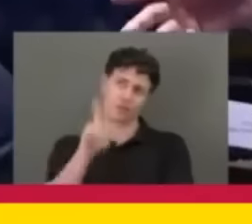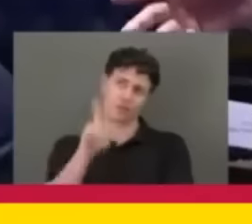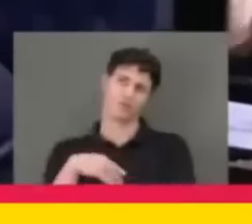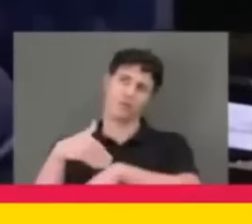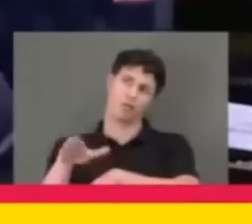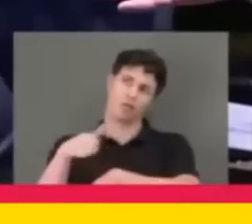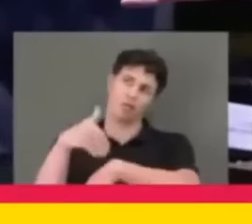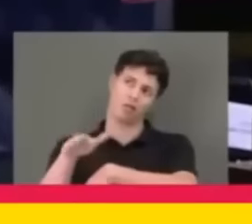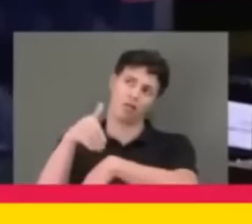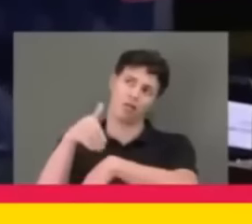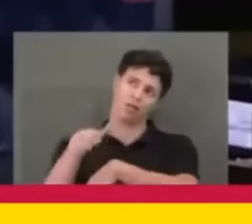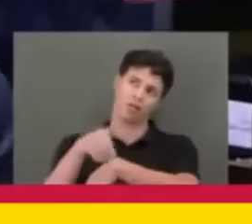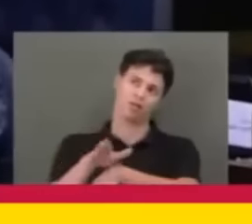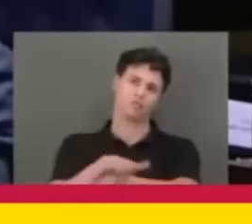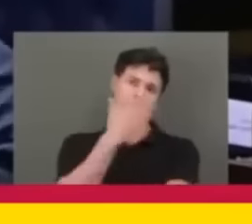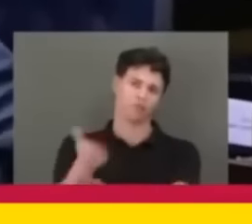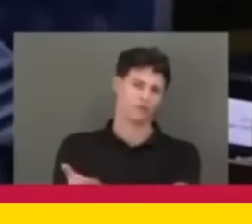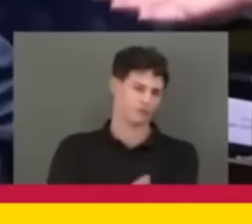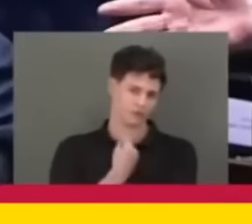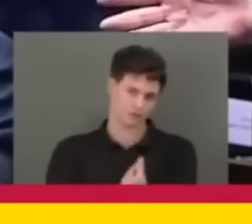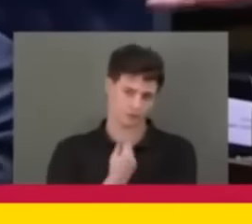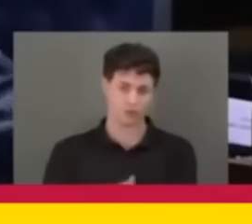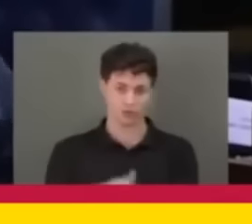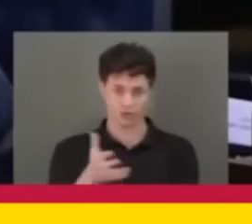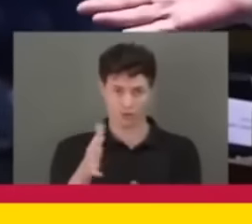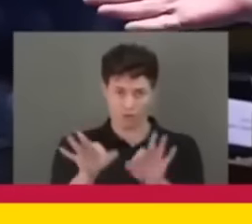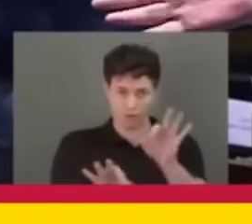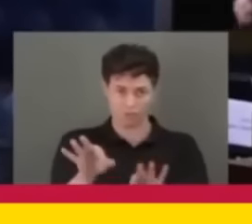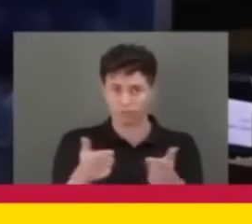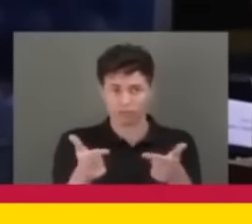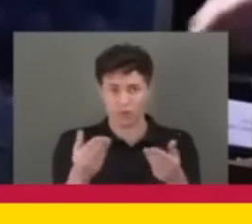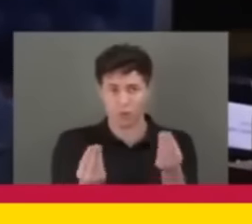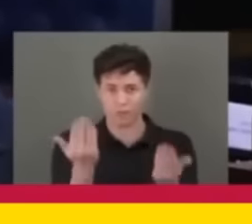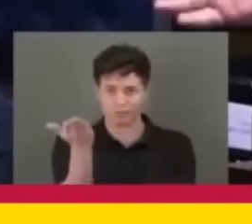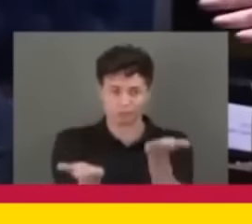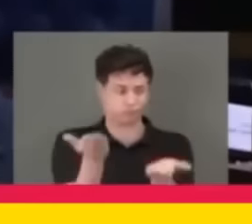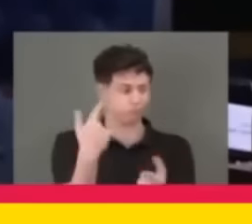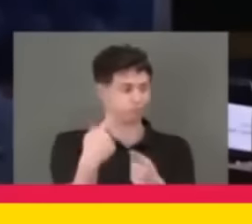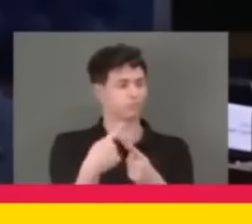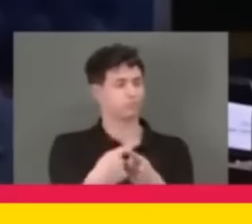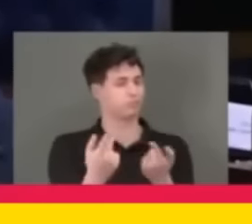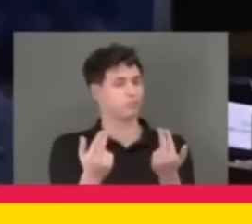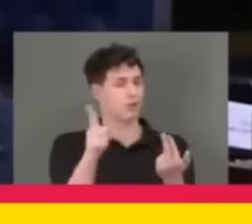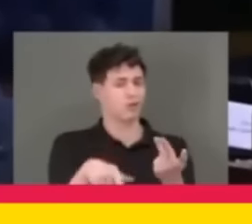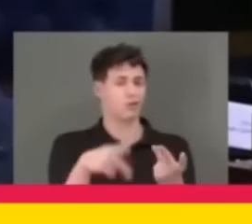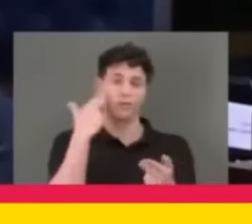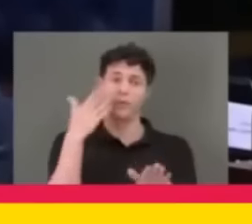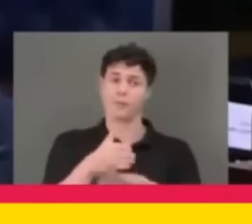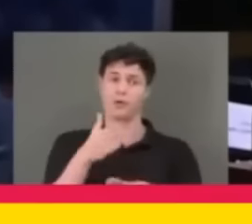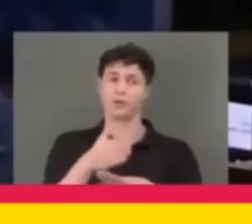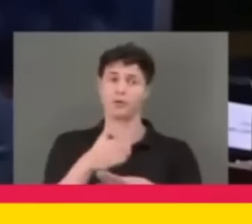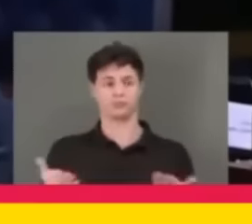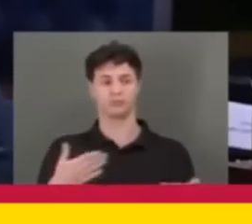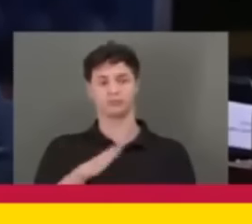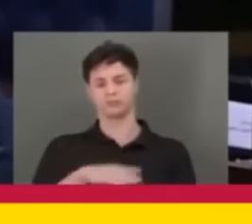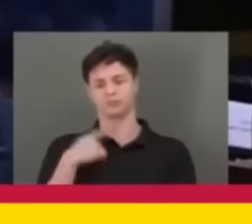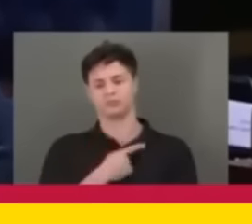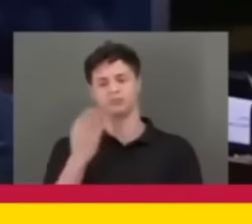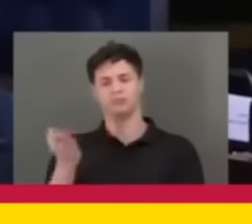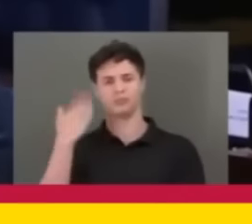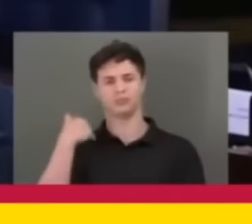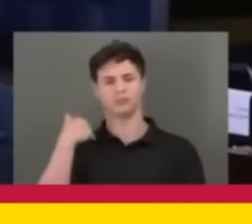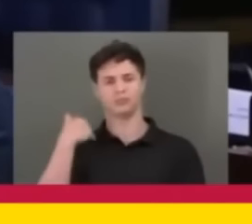incentivo a vida toda e quando você quer compor isso você não tem como compensar porque também faz parte quando a gente era Oposição a gente era